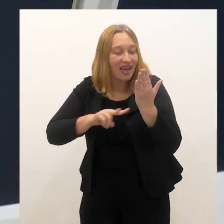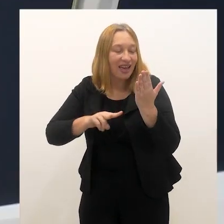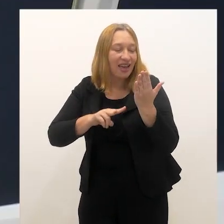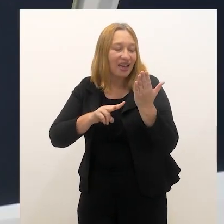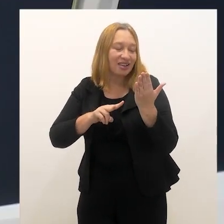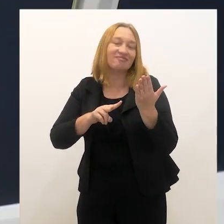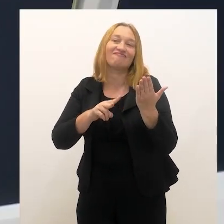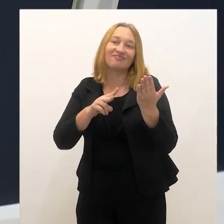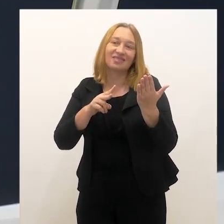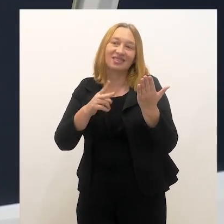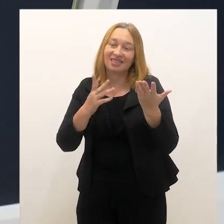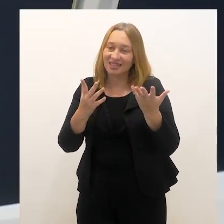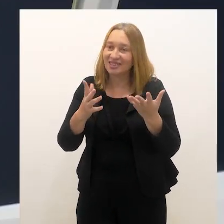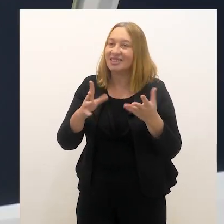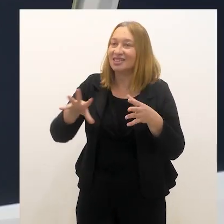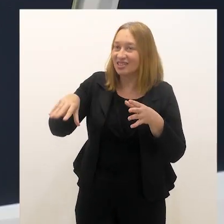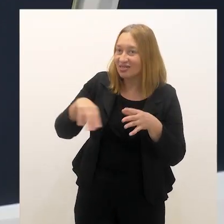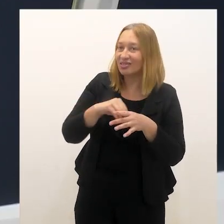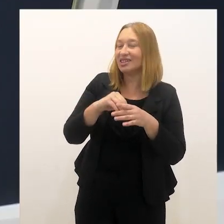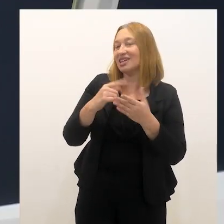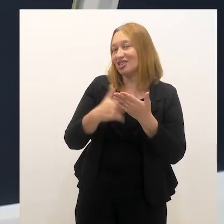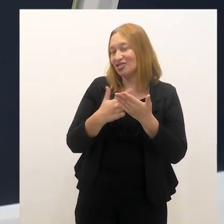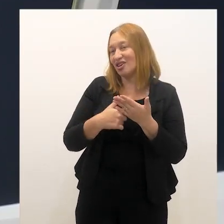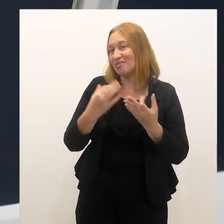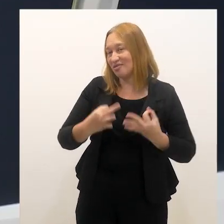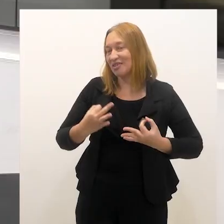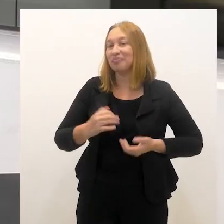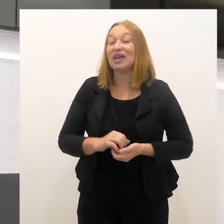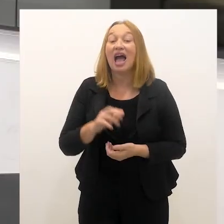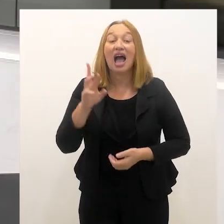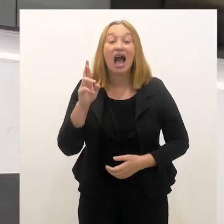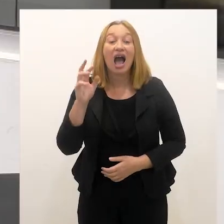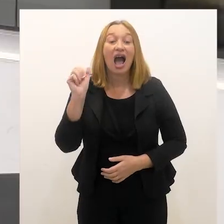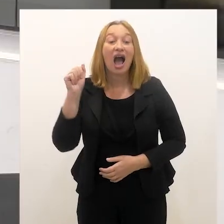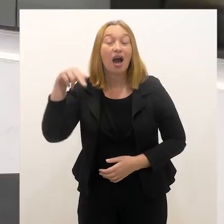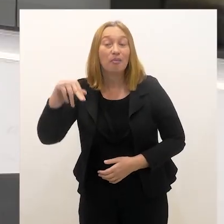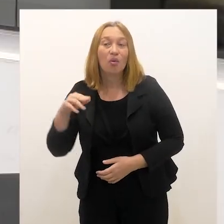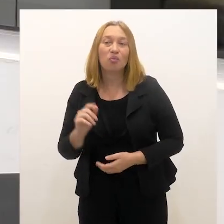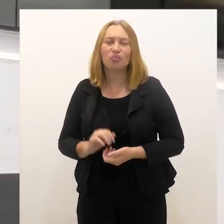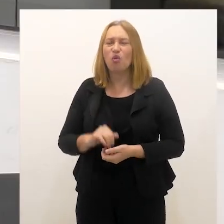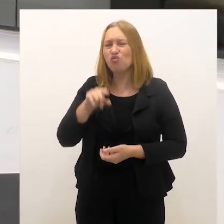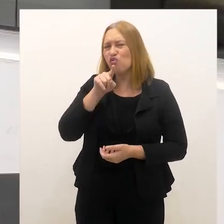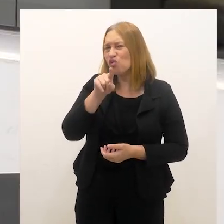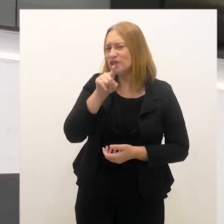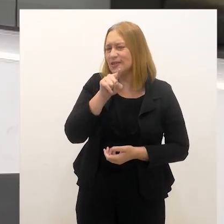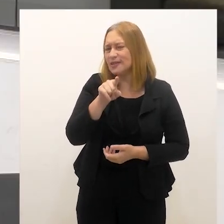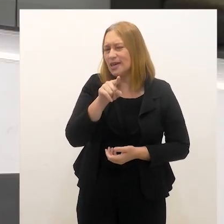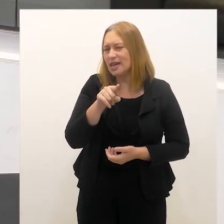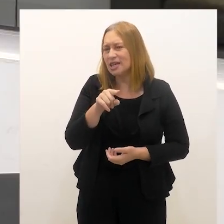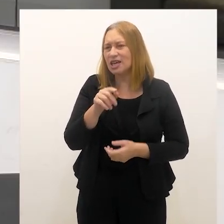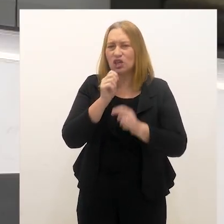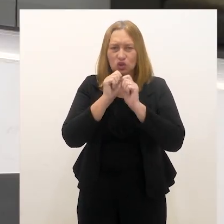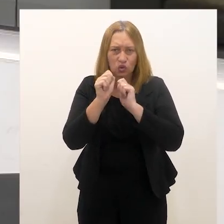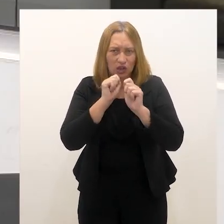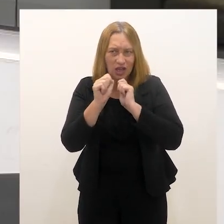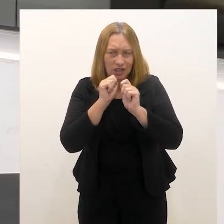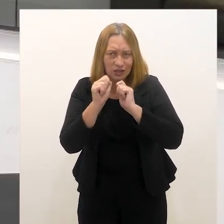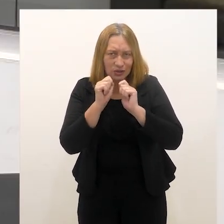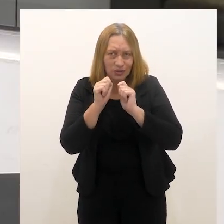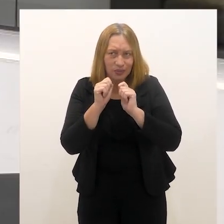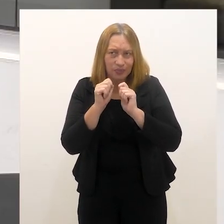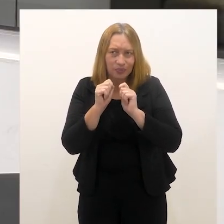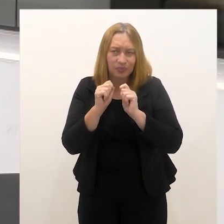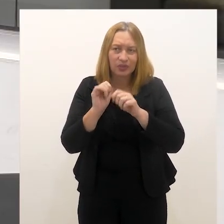Isso Basta aí. se entregar. Isso. Vai gostar. Isso. Ramon, me diz uma coisa. Você é